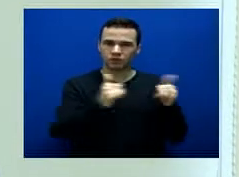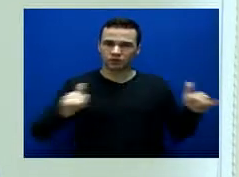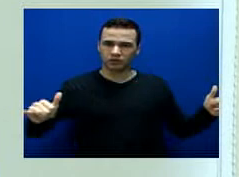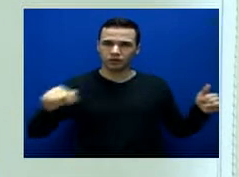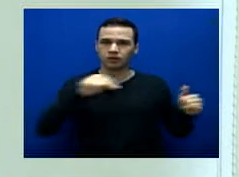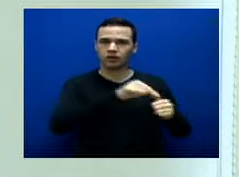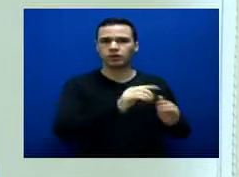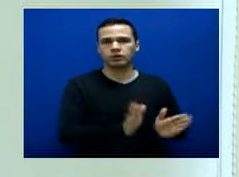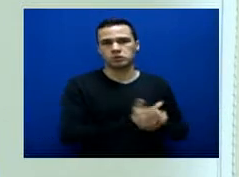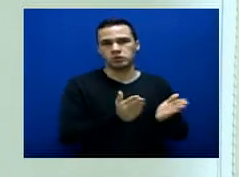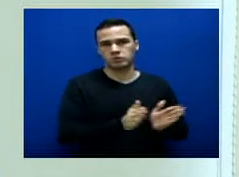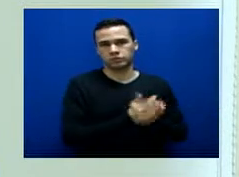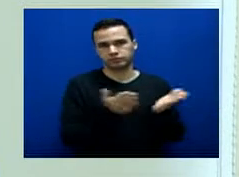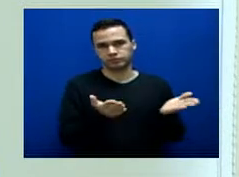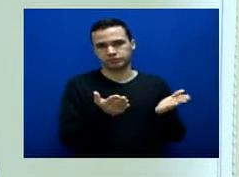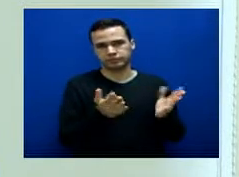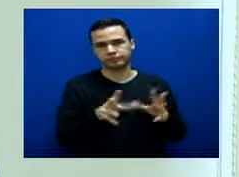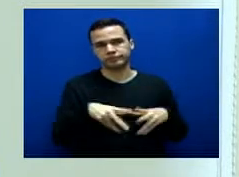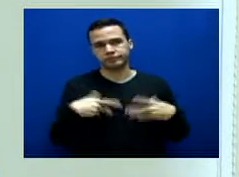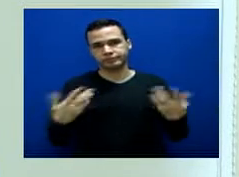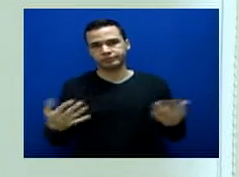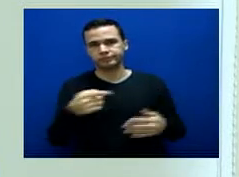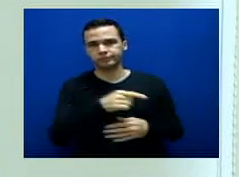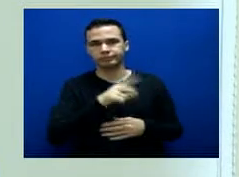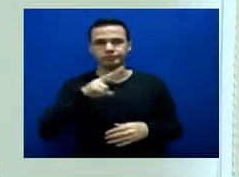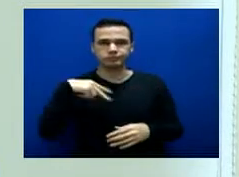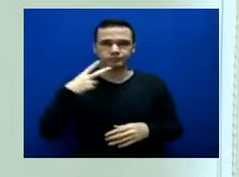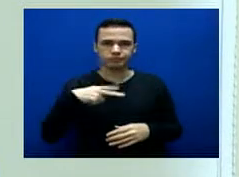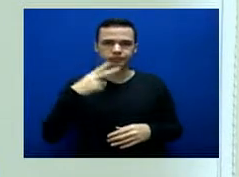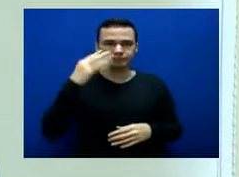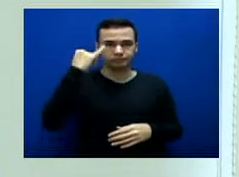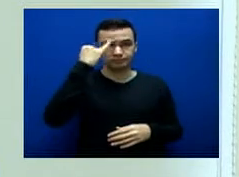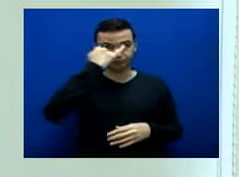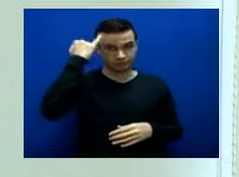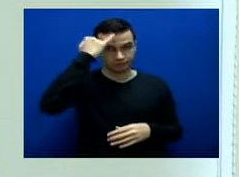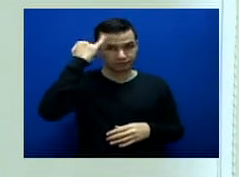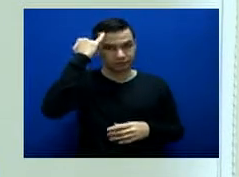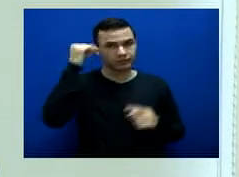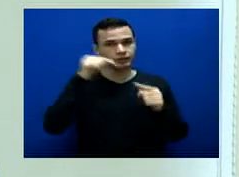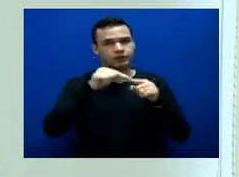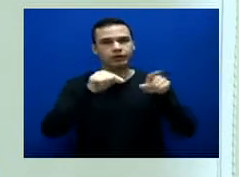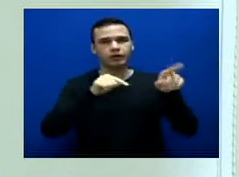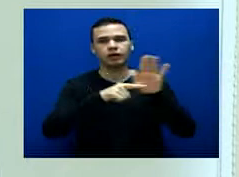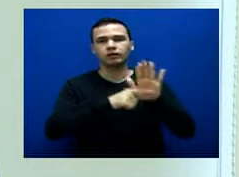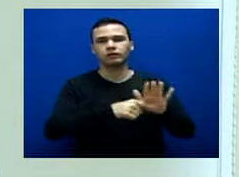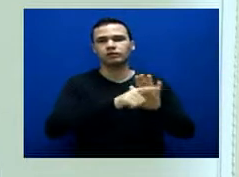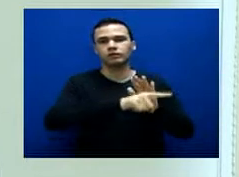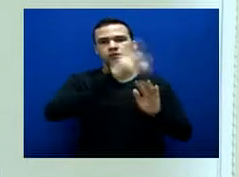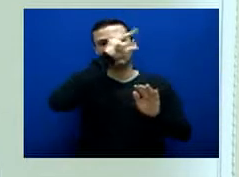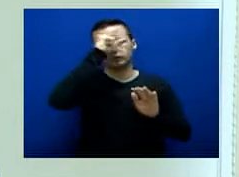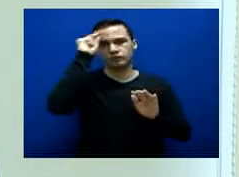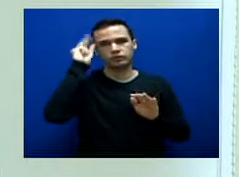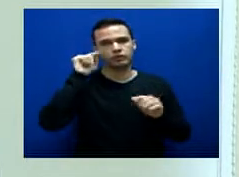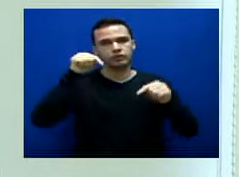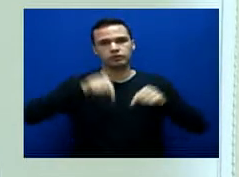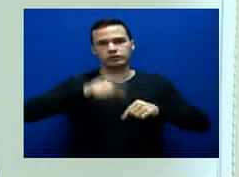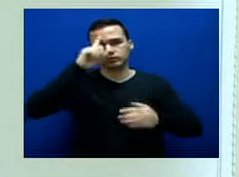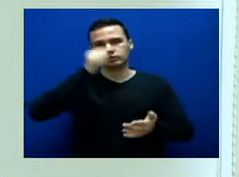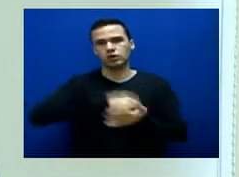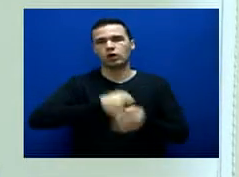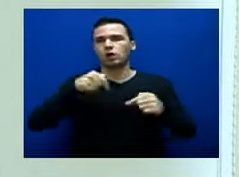como baixa renda. Portanto, a emenda do vereador Irineu é a serviço do passo municipal apenas para não votar